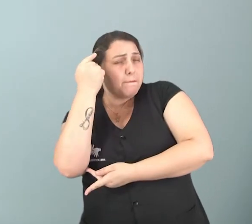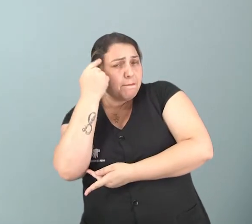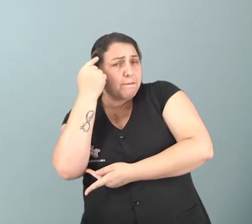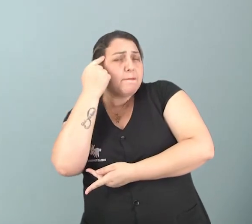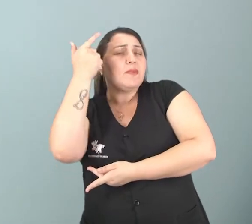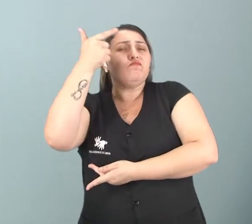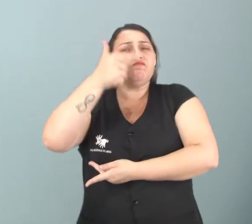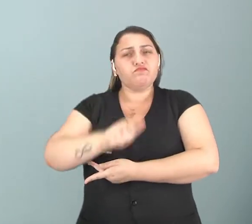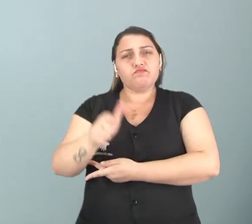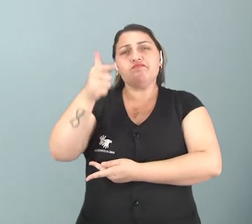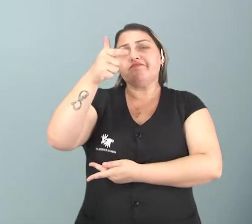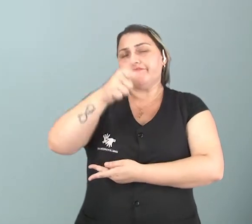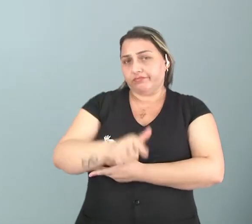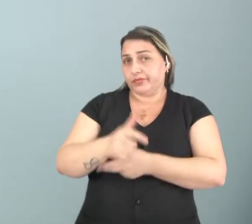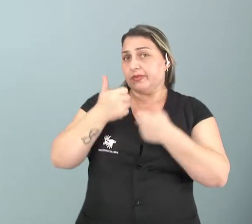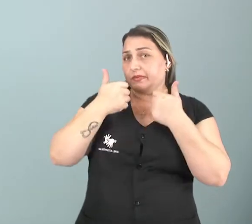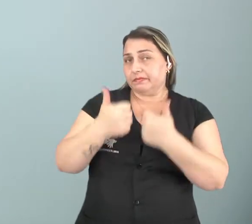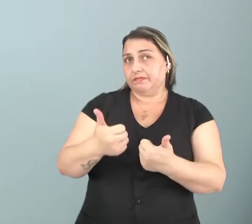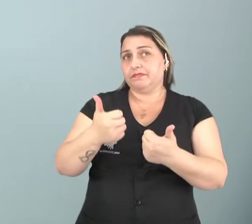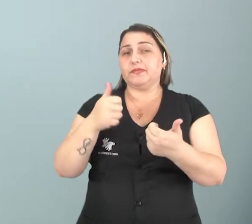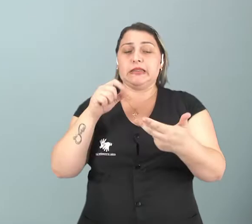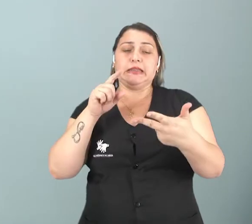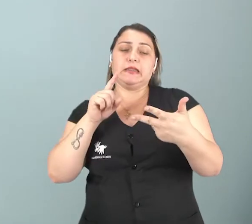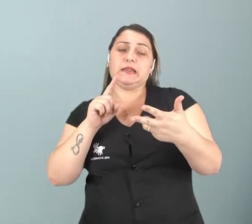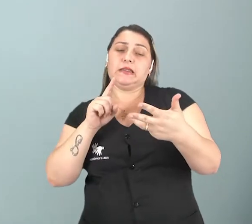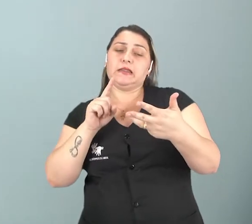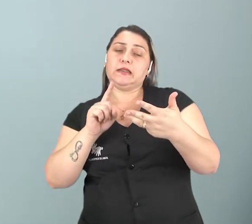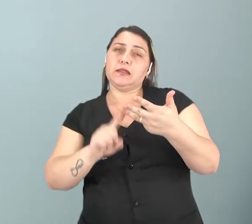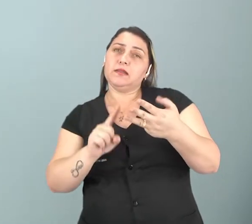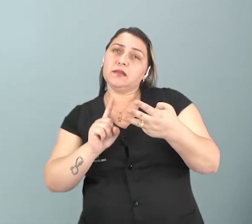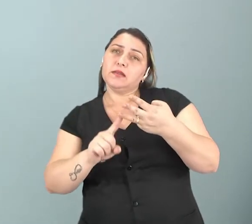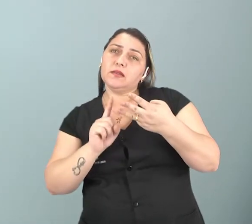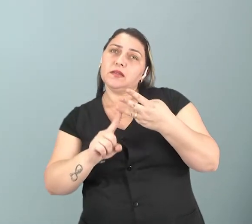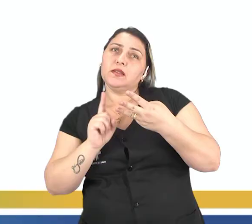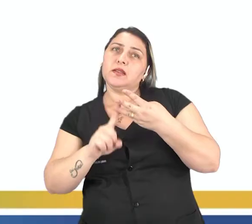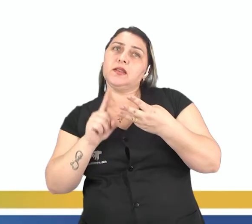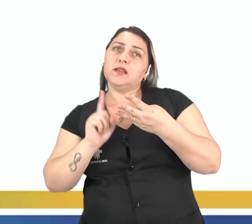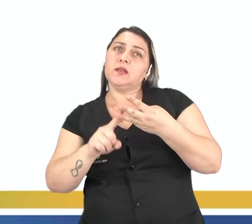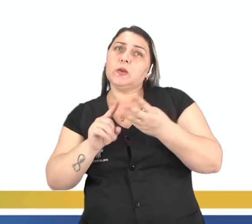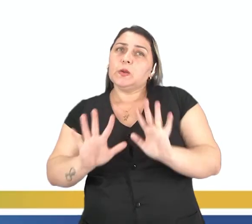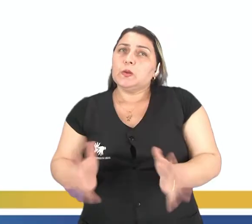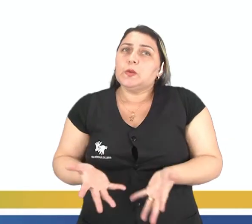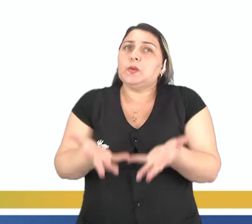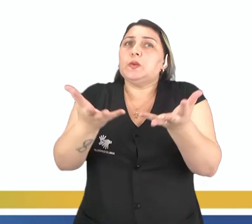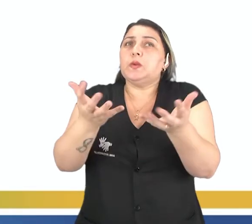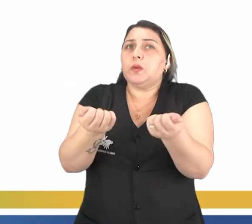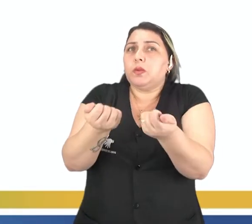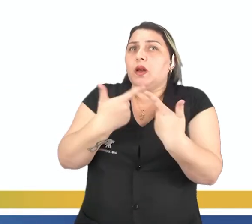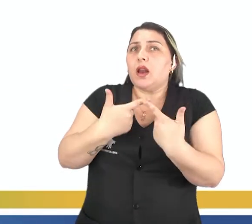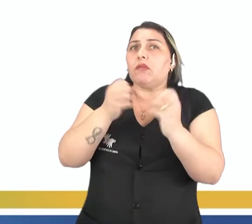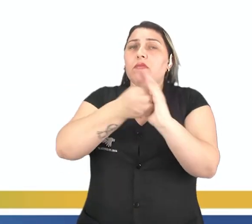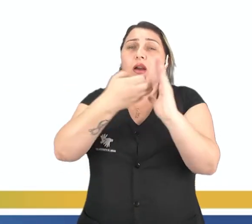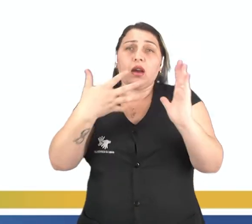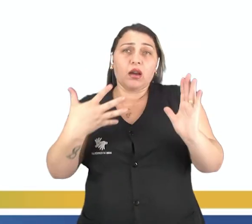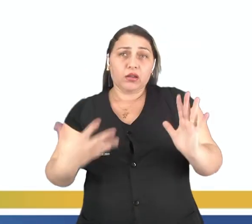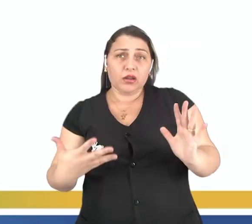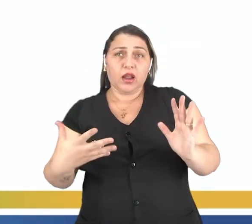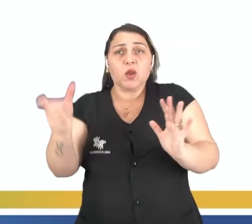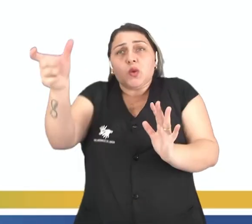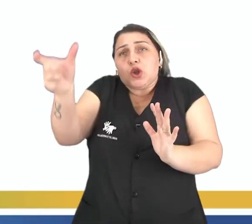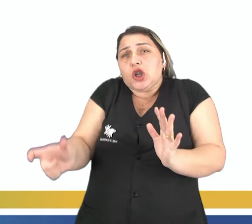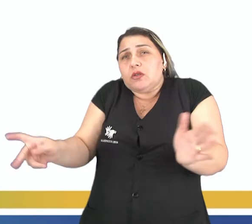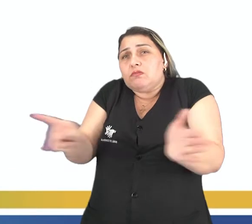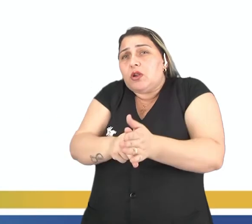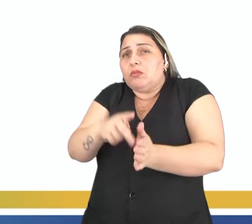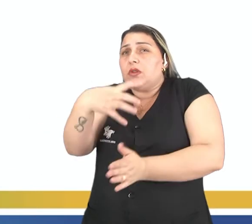repense, reflita, certo? Terceiro ponto. Não incentive apelidos que caracterizam